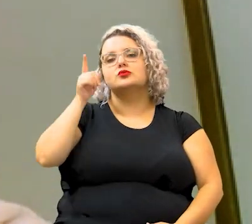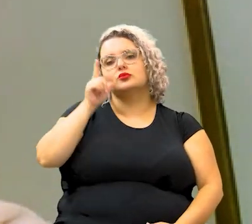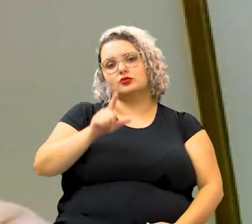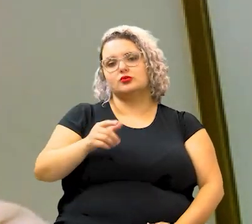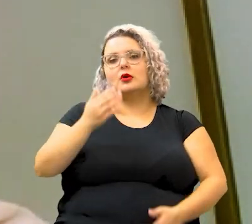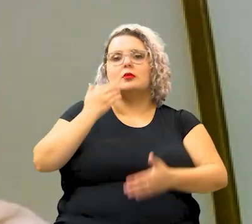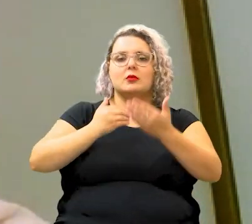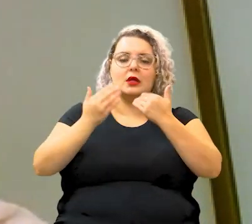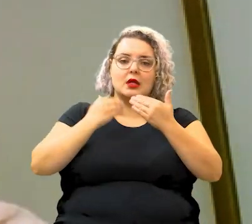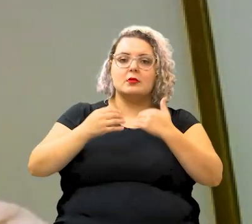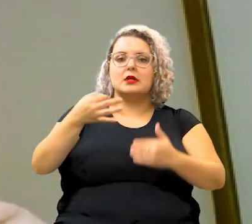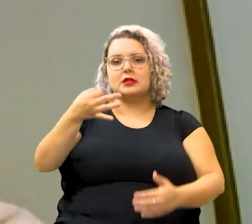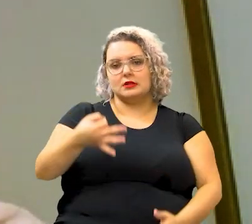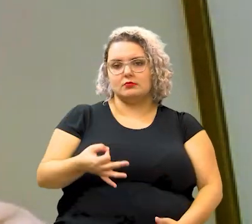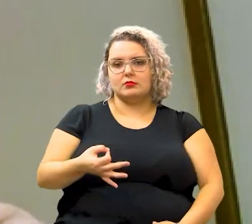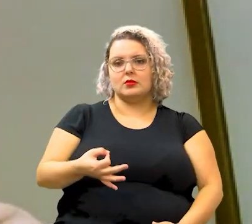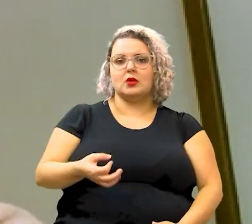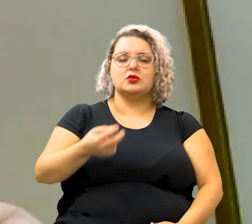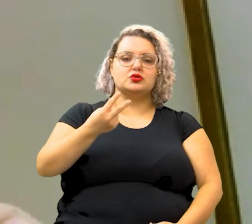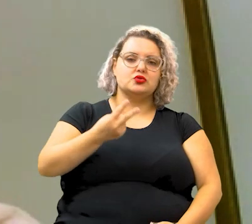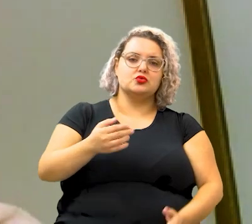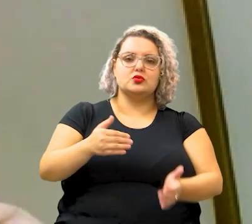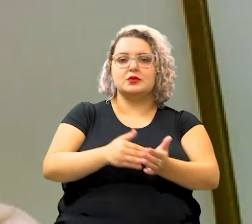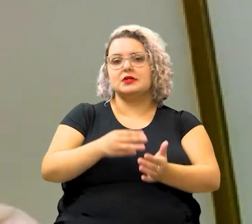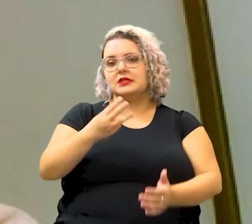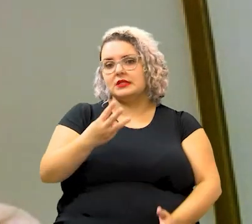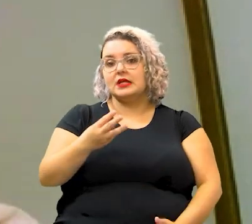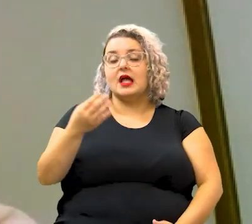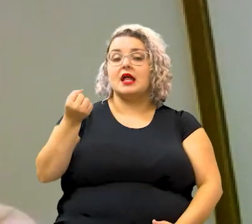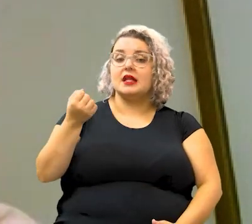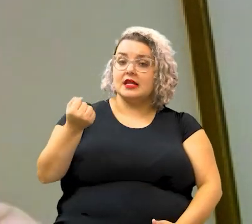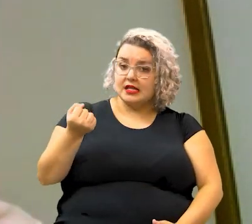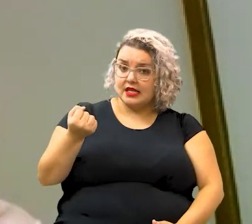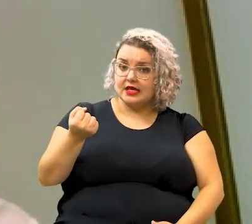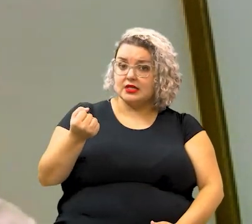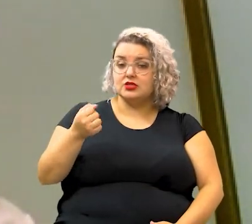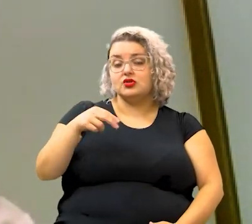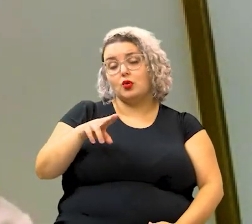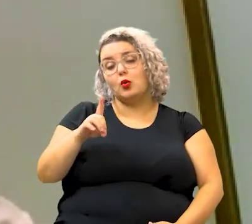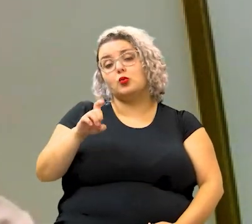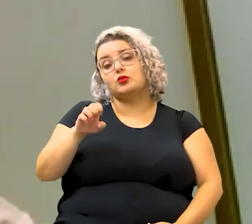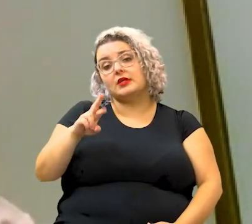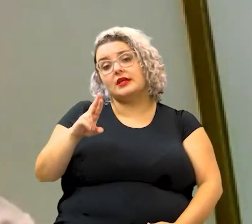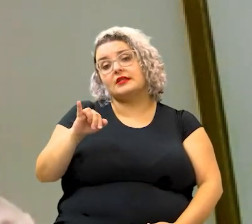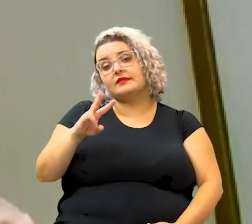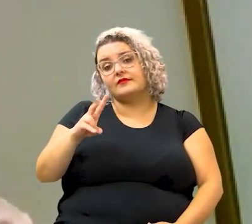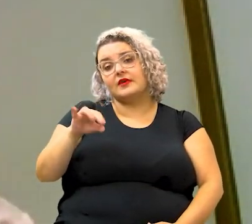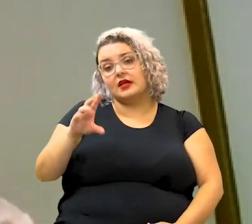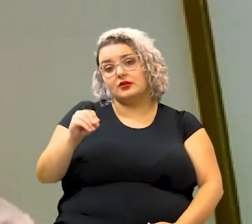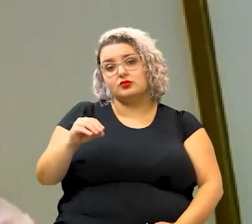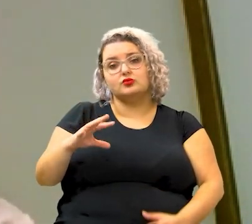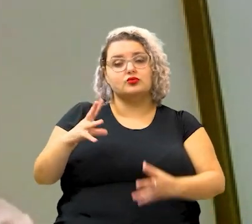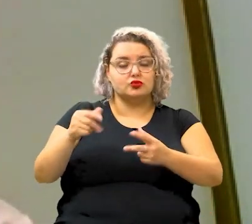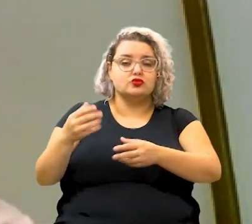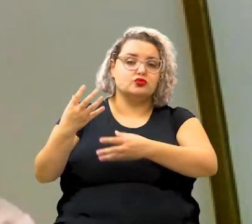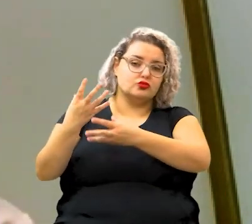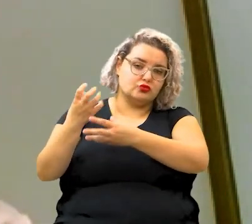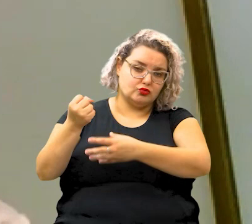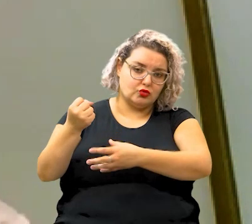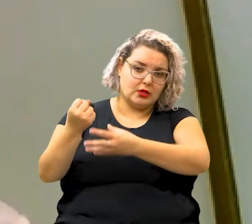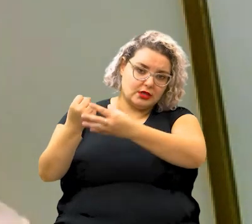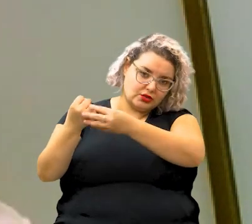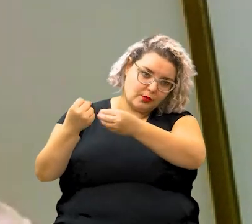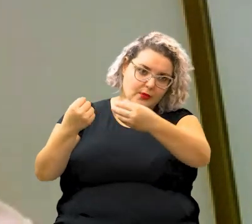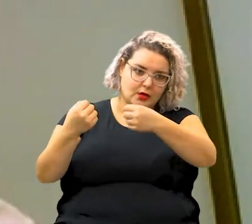dieta. Então, o consumo de 2 a 3 porções de leite e derivados por dia, normalmente é suficiente para que a gente mantenha